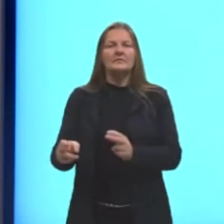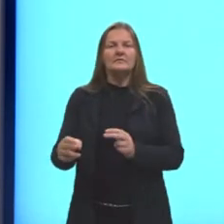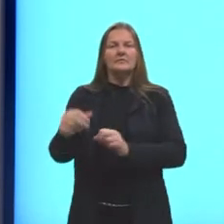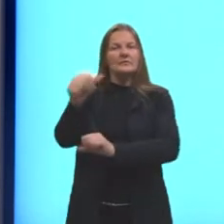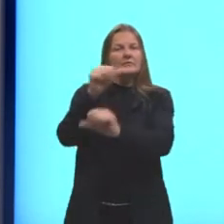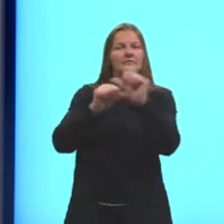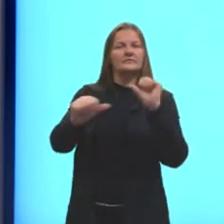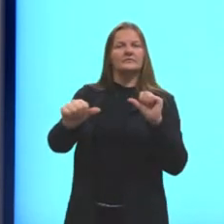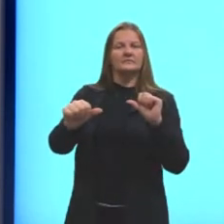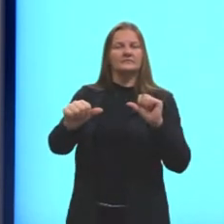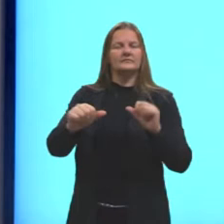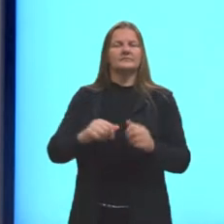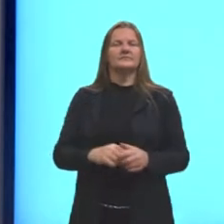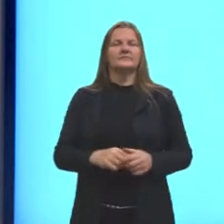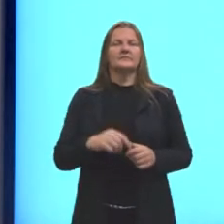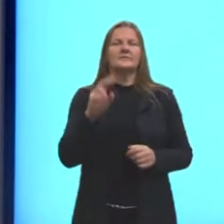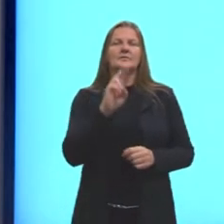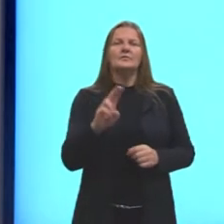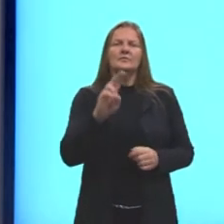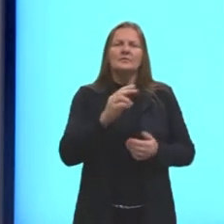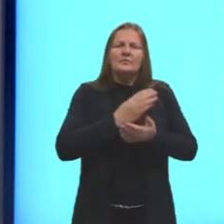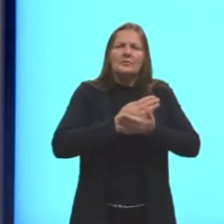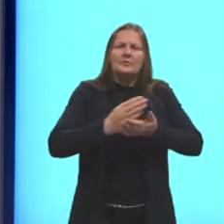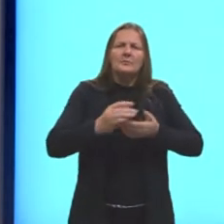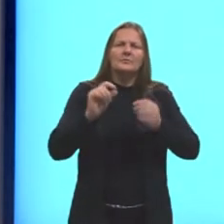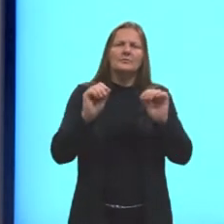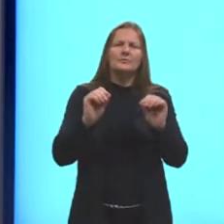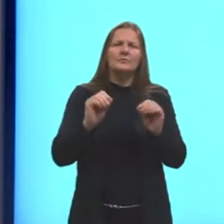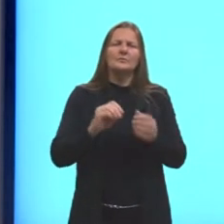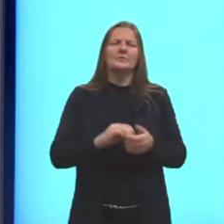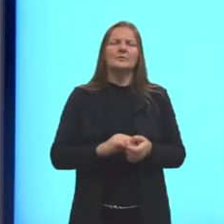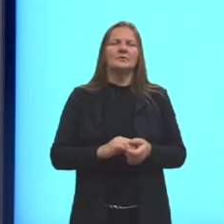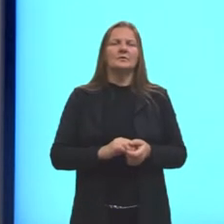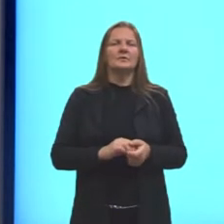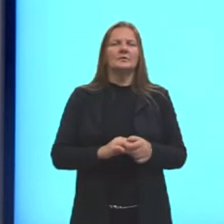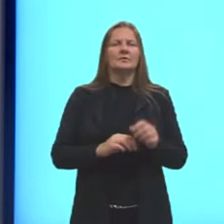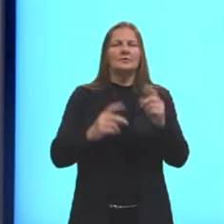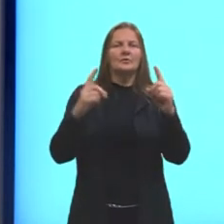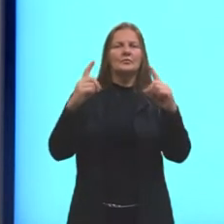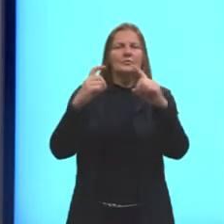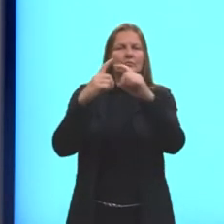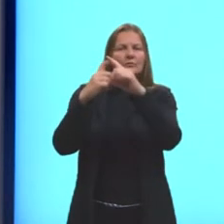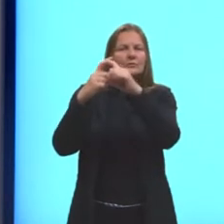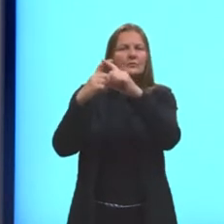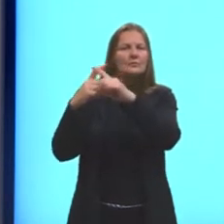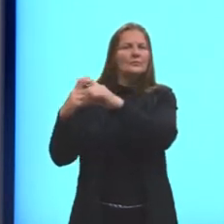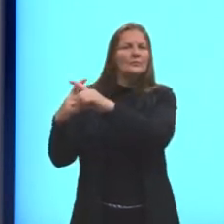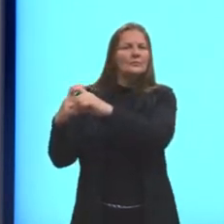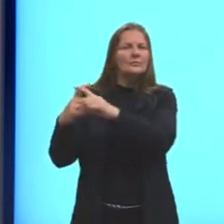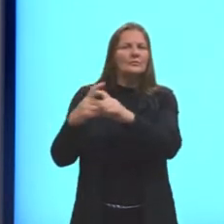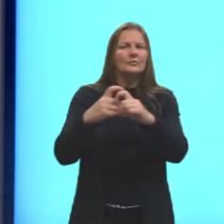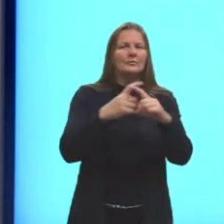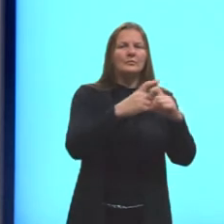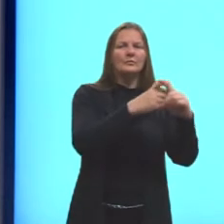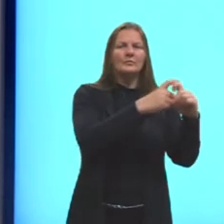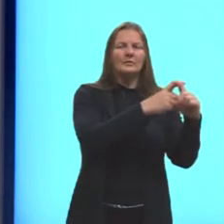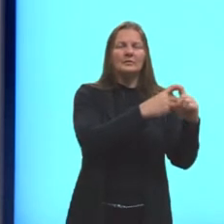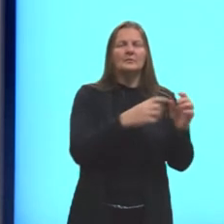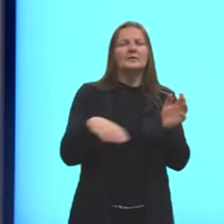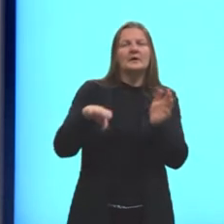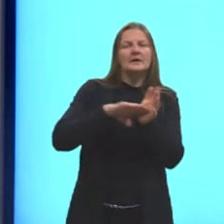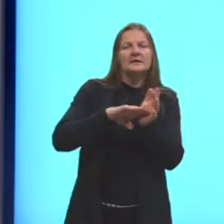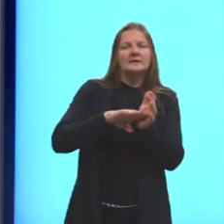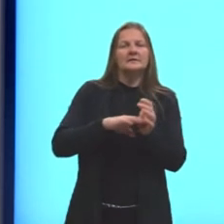então o inverso nós vamos partir aqui né dos polinômios e vamos chegar no